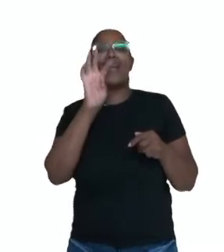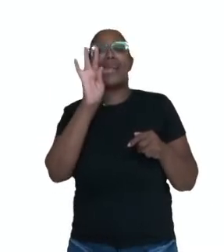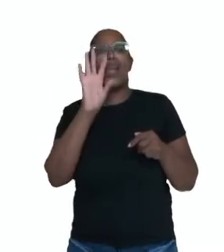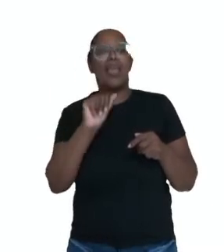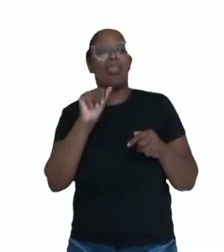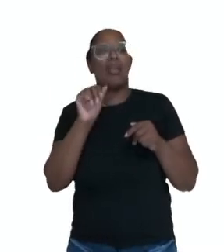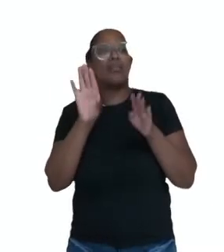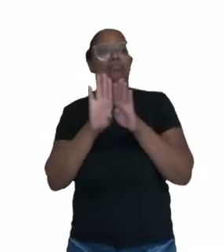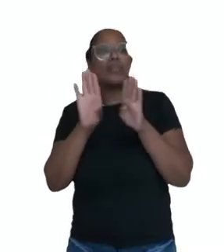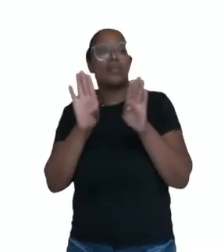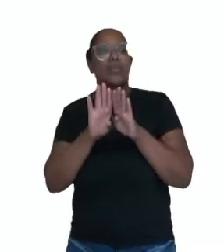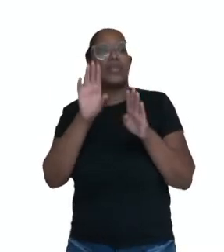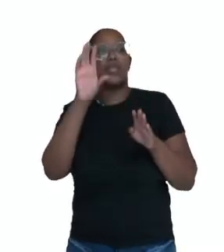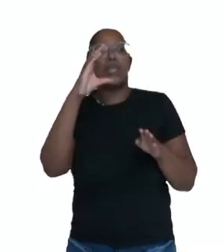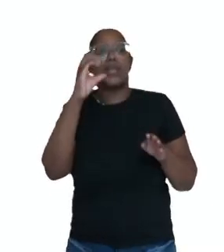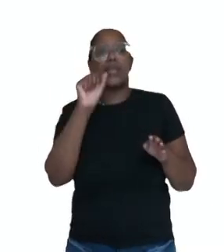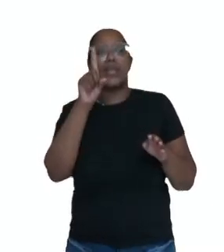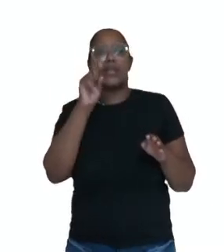partes aí,